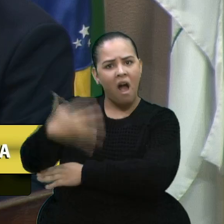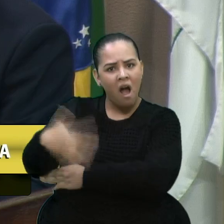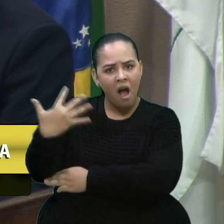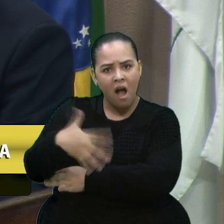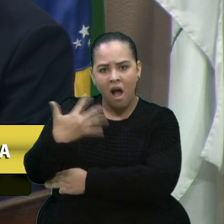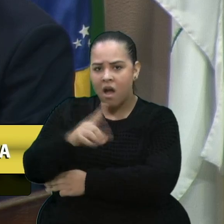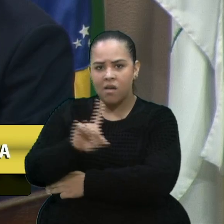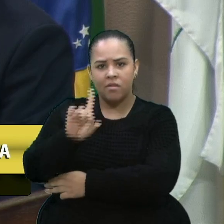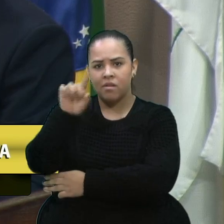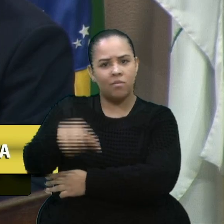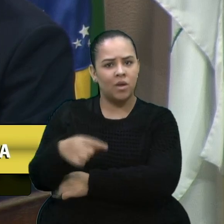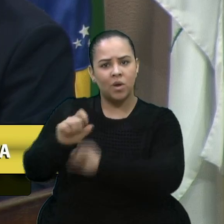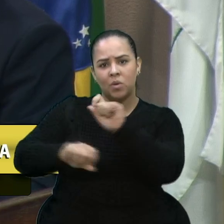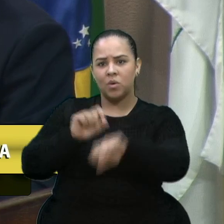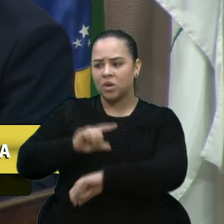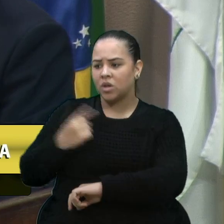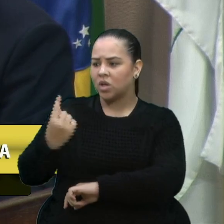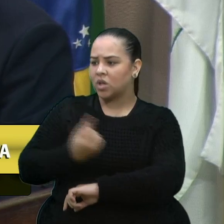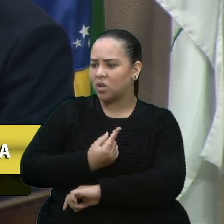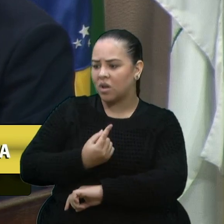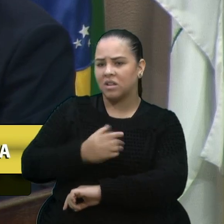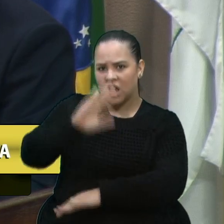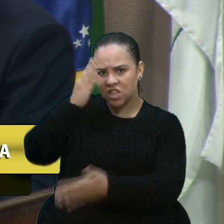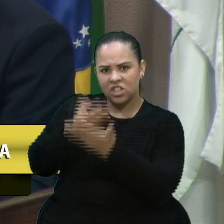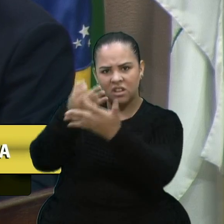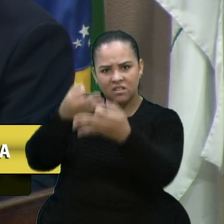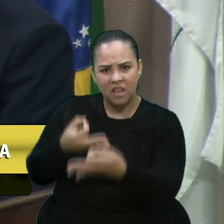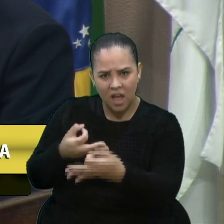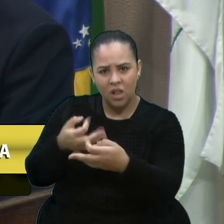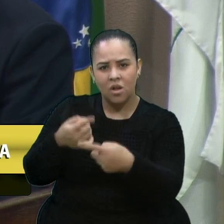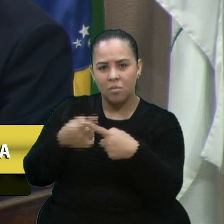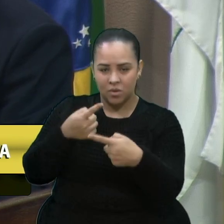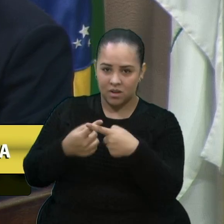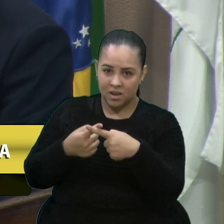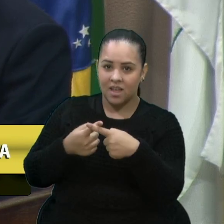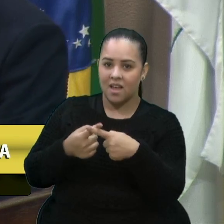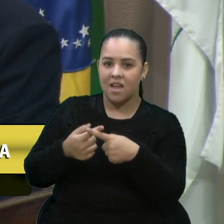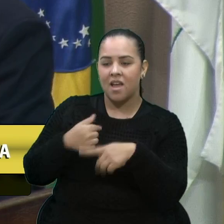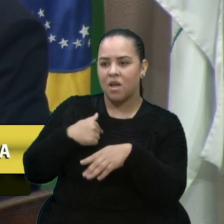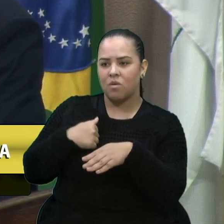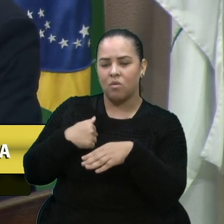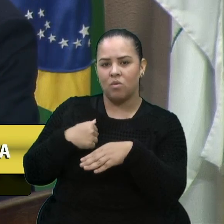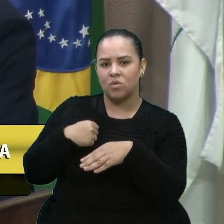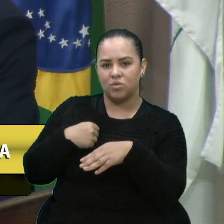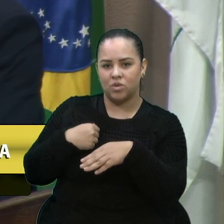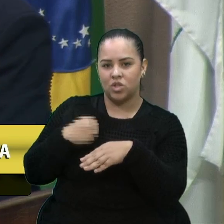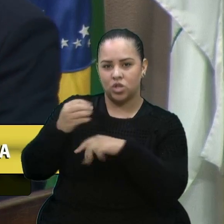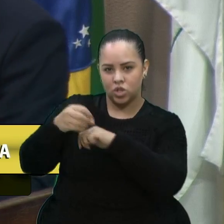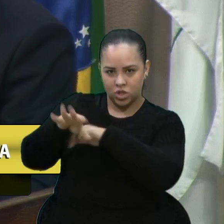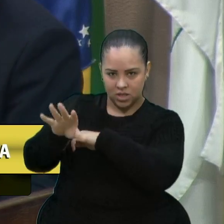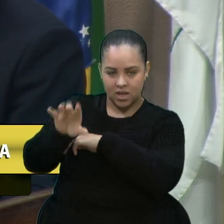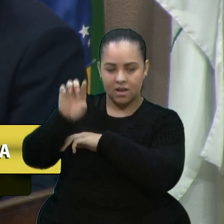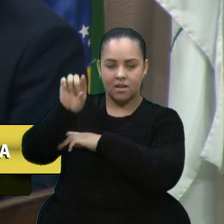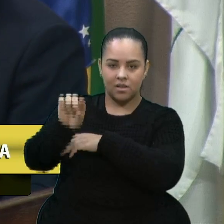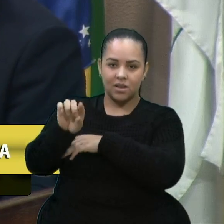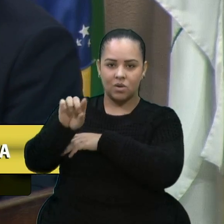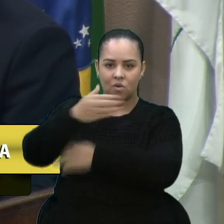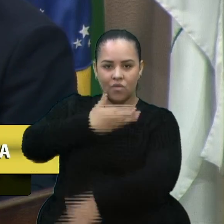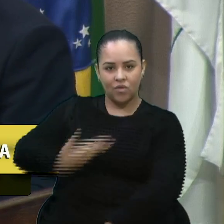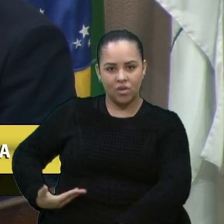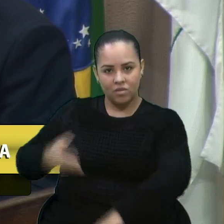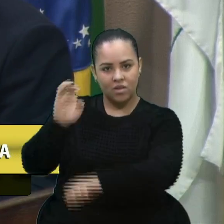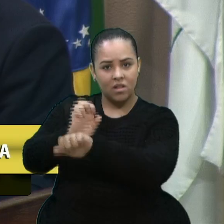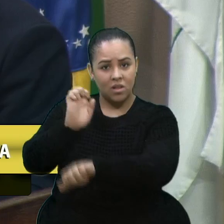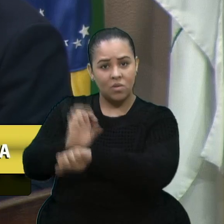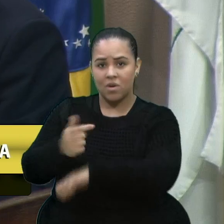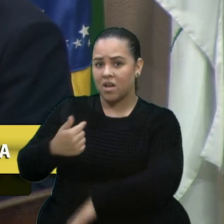não condizem com o mínimo de razoabilidade. A título de indicação ao governo do estado, esse vereador